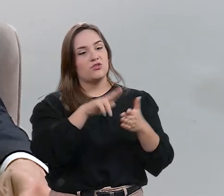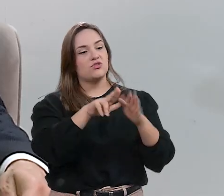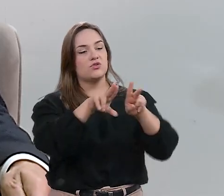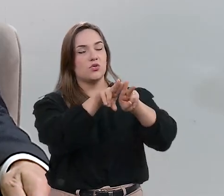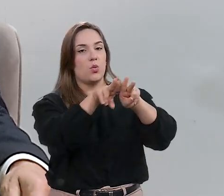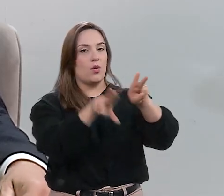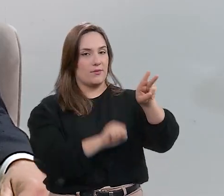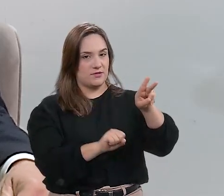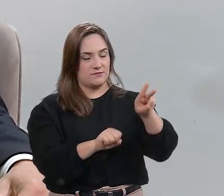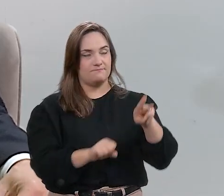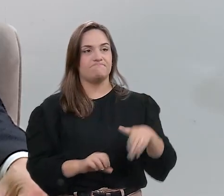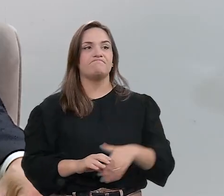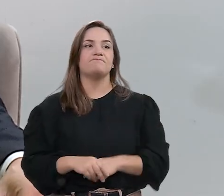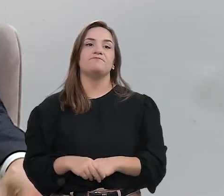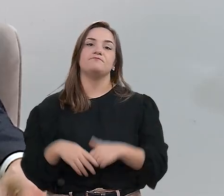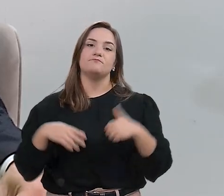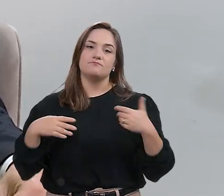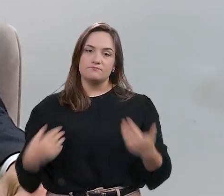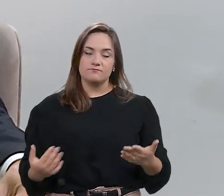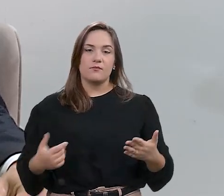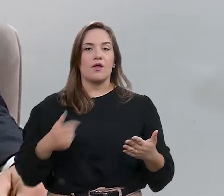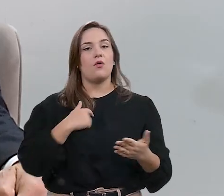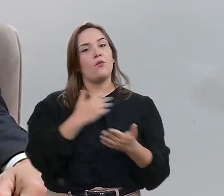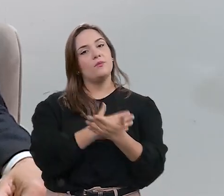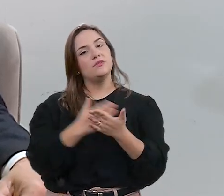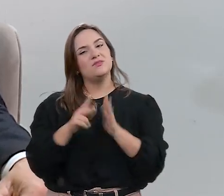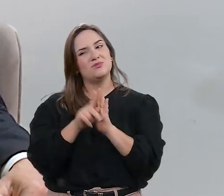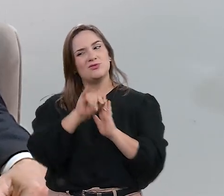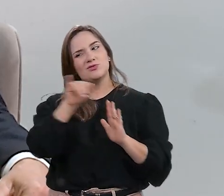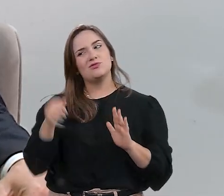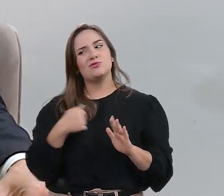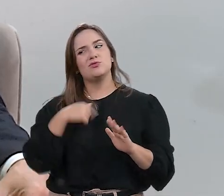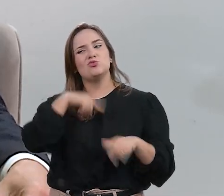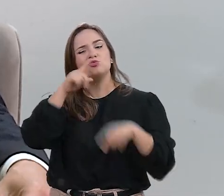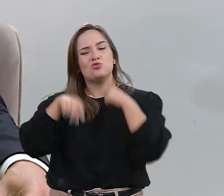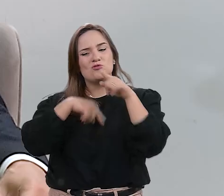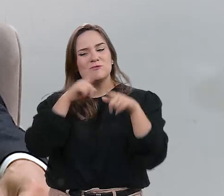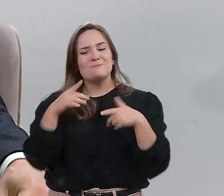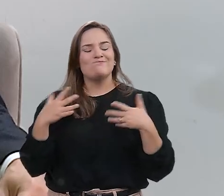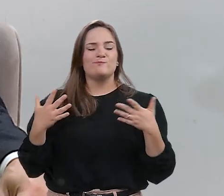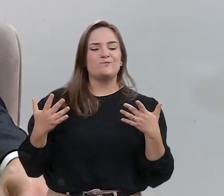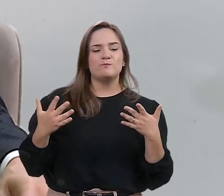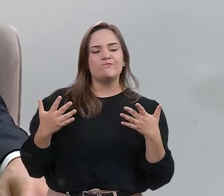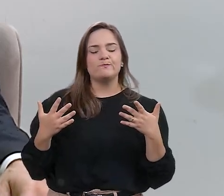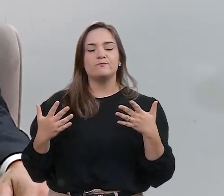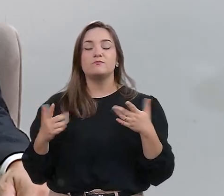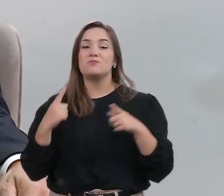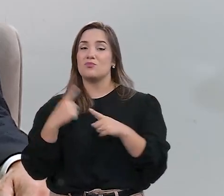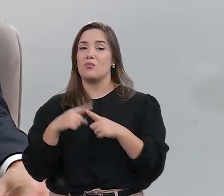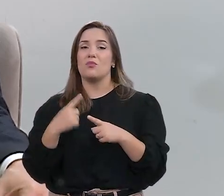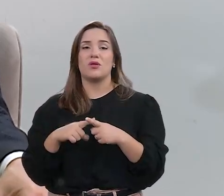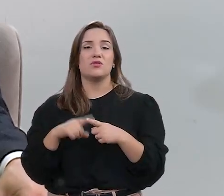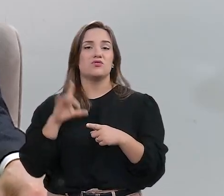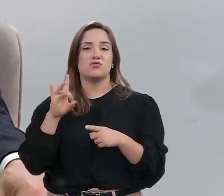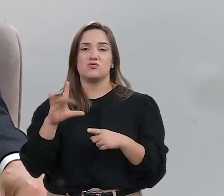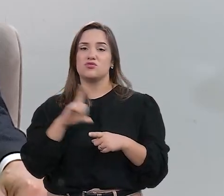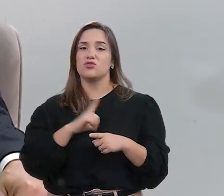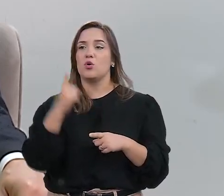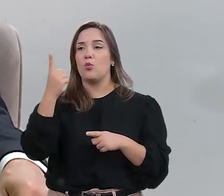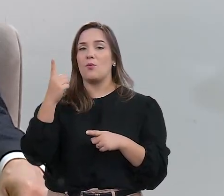né? Eu, quando entrei com esse projeto, eu tinha até dúvidas na época, porque só existia